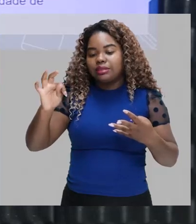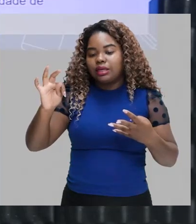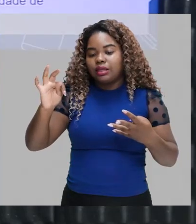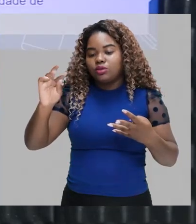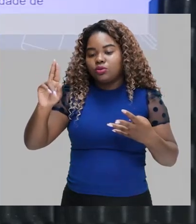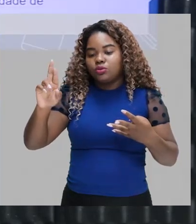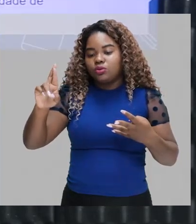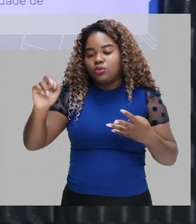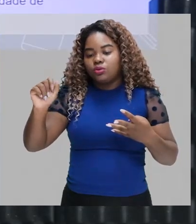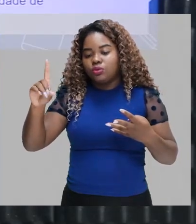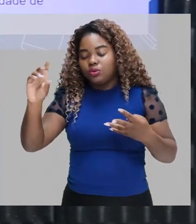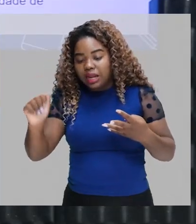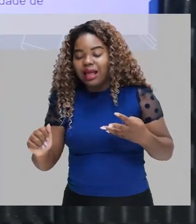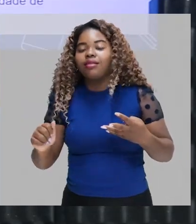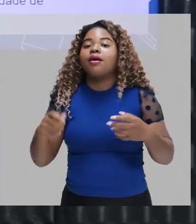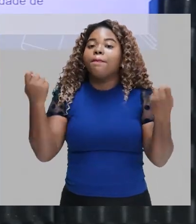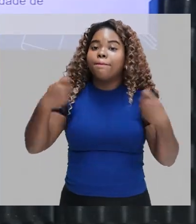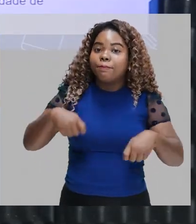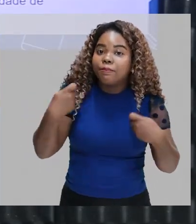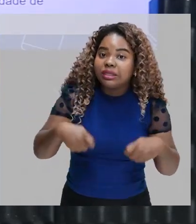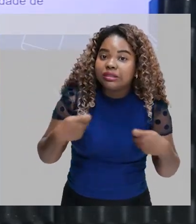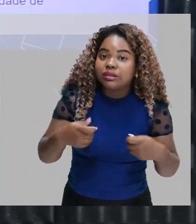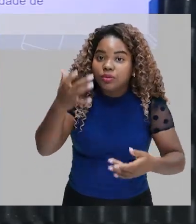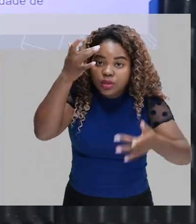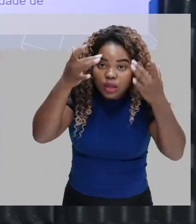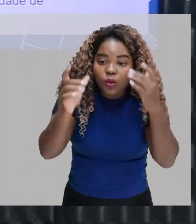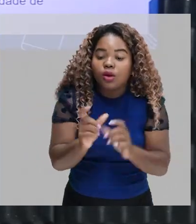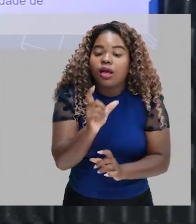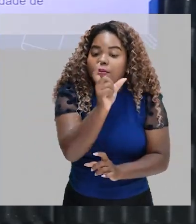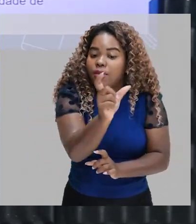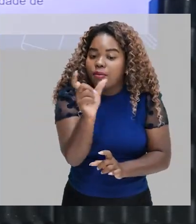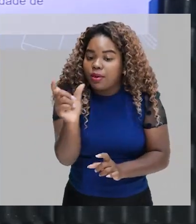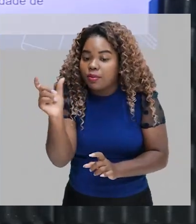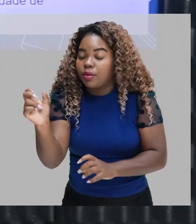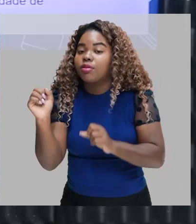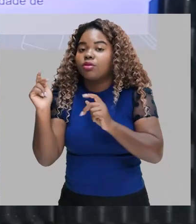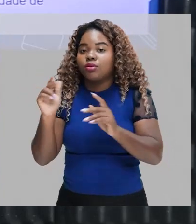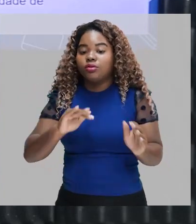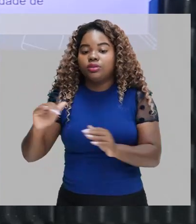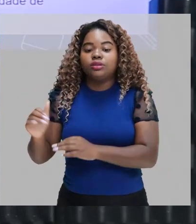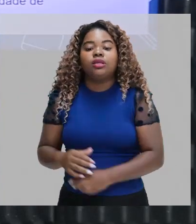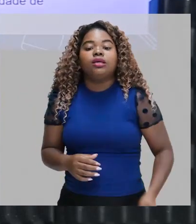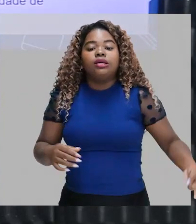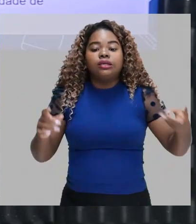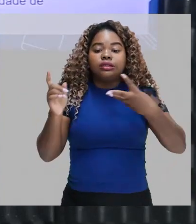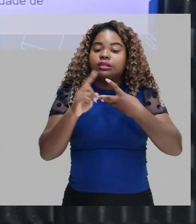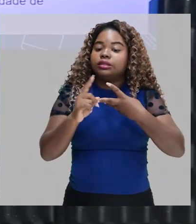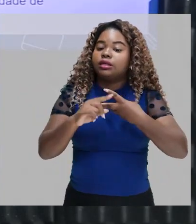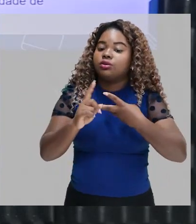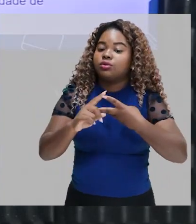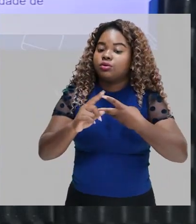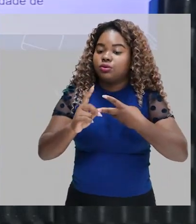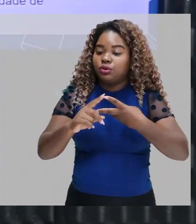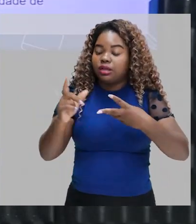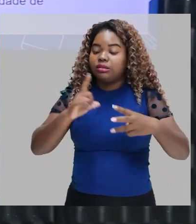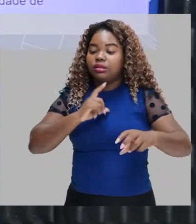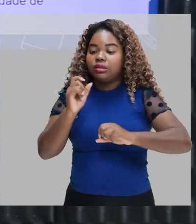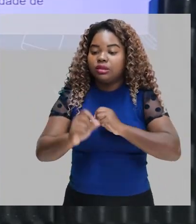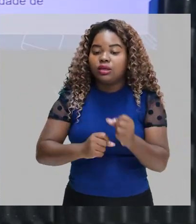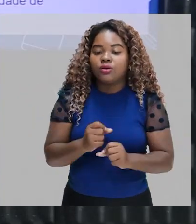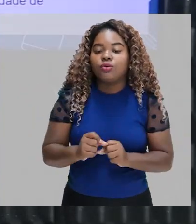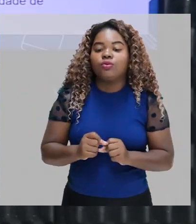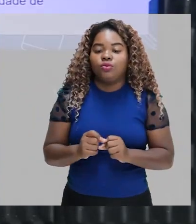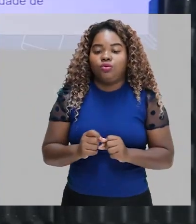esses termos. A solução saturada é a solução com a quantidade máxima de soluto